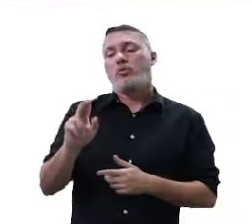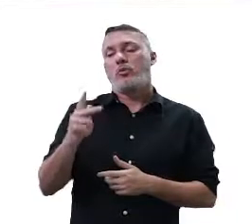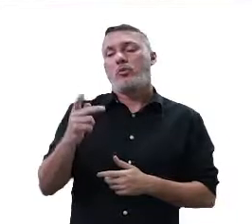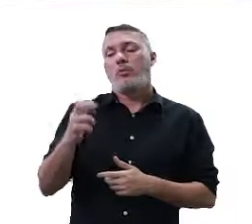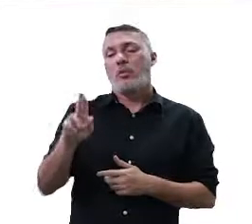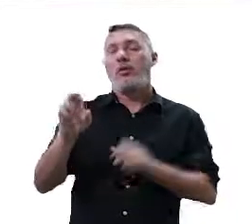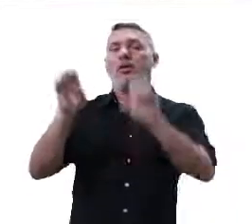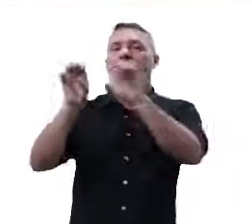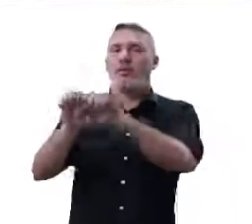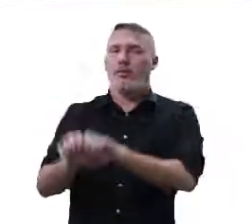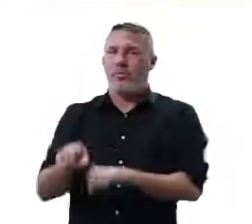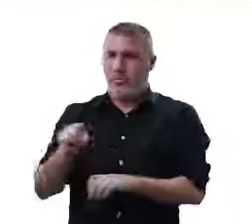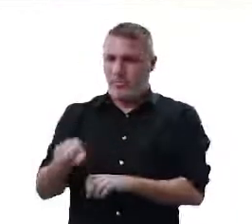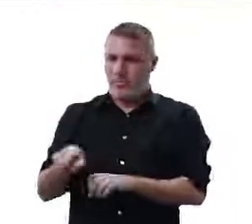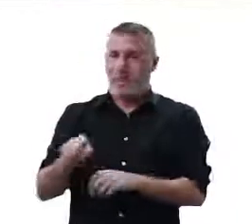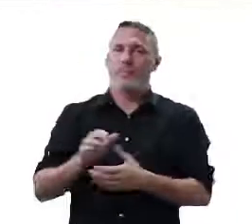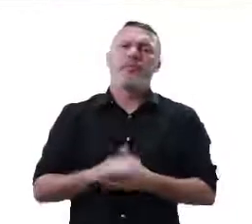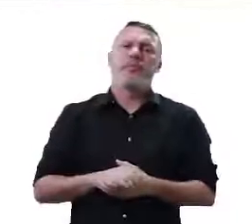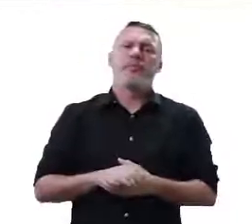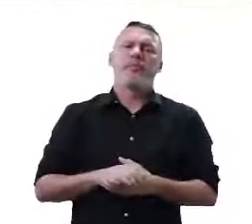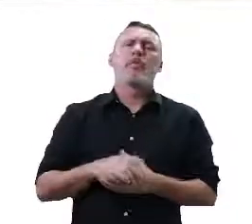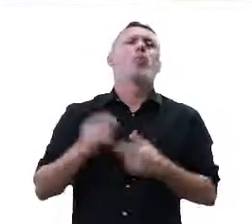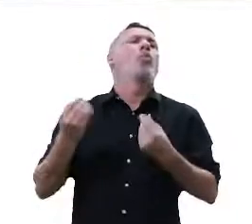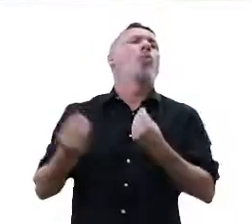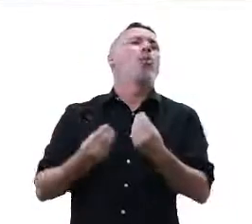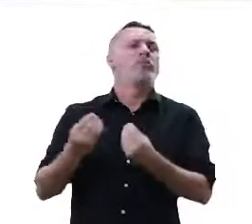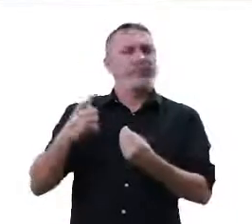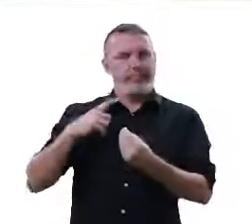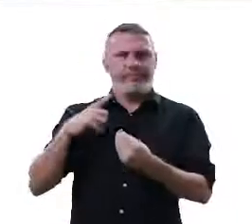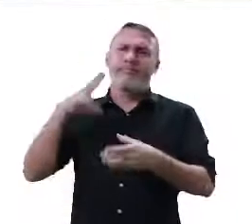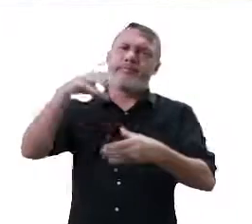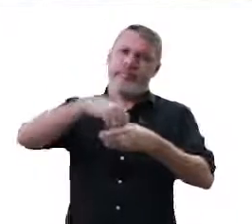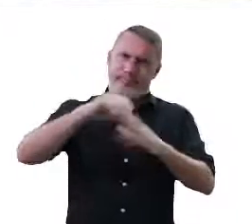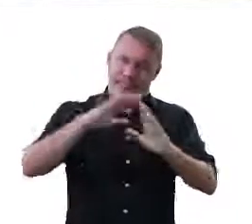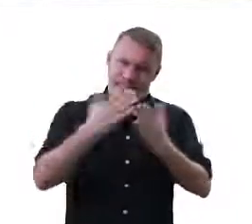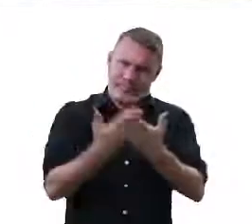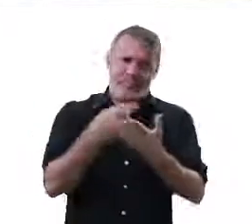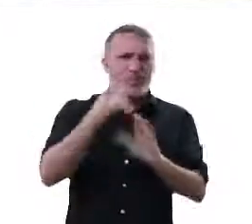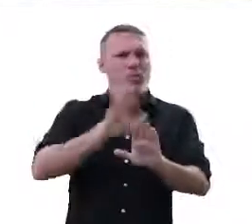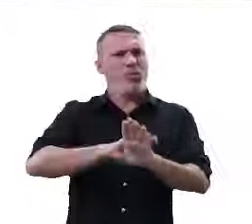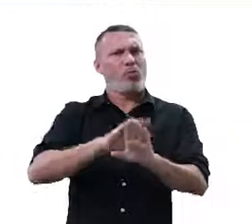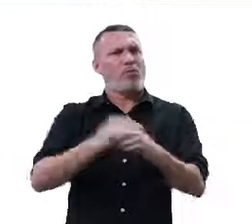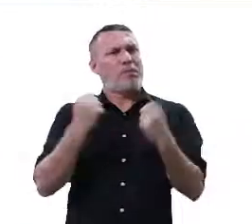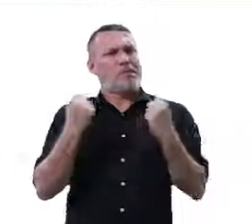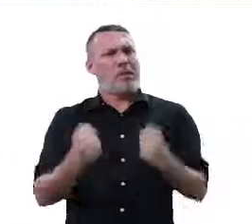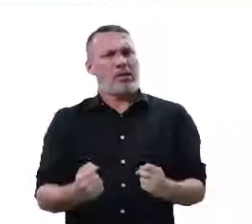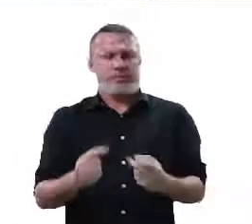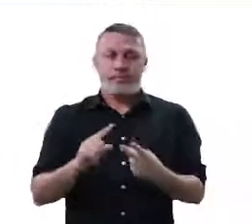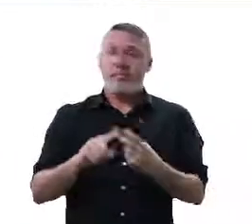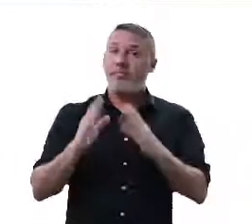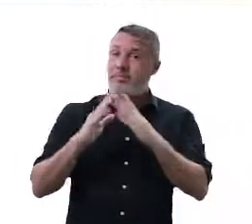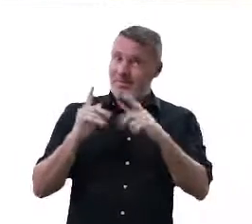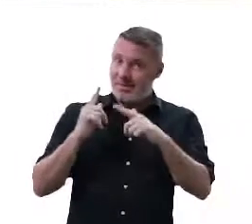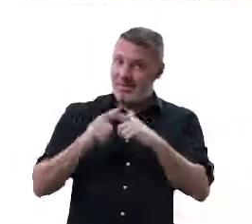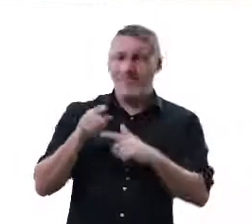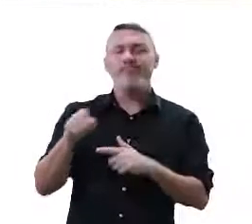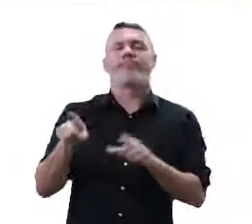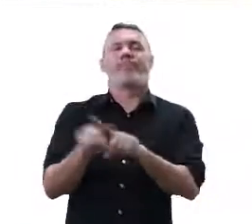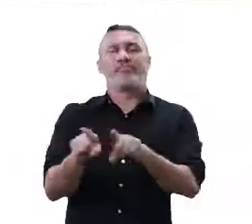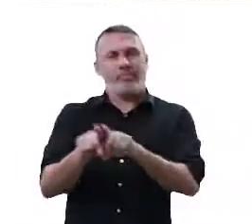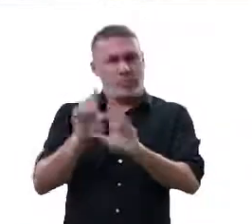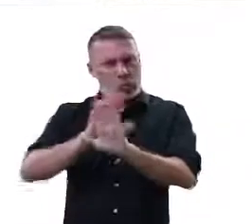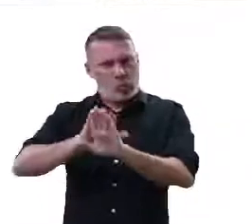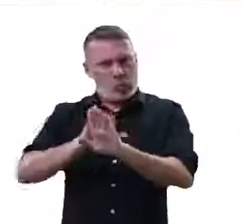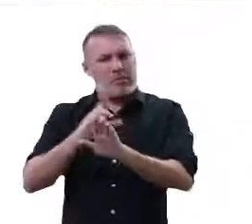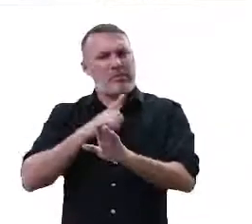superestrutura, certo? Isso, por exemplo, passa pelo ambiente escolar. A escola é um vetor ideológico, a